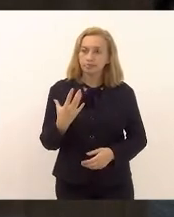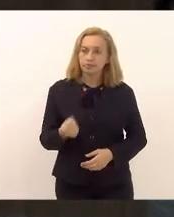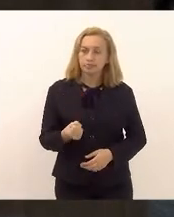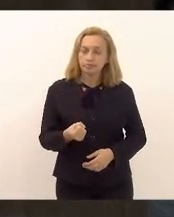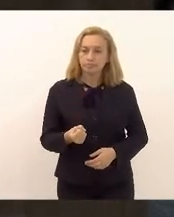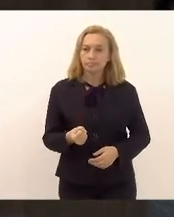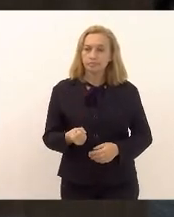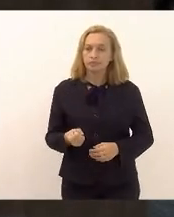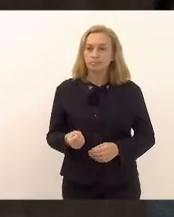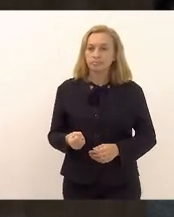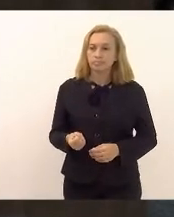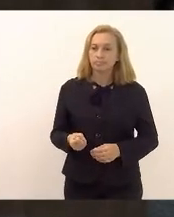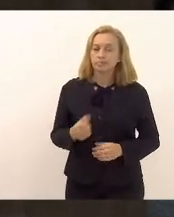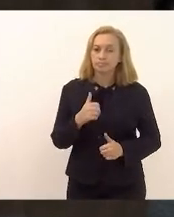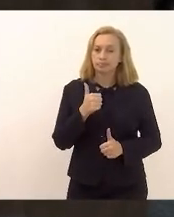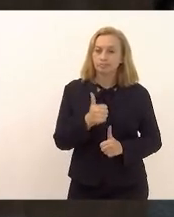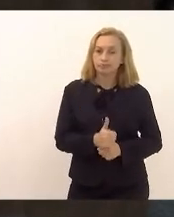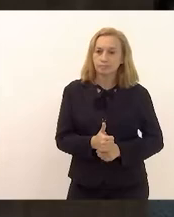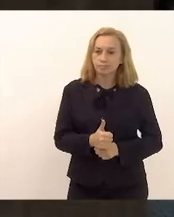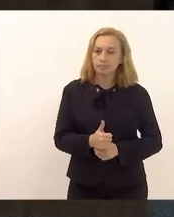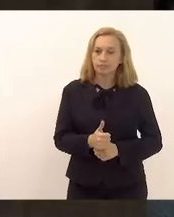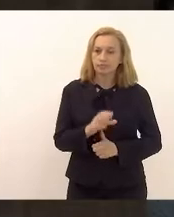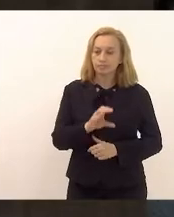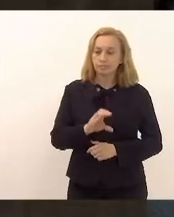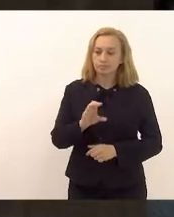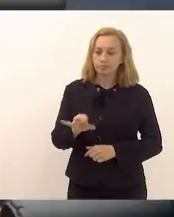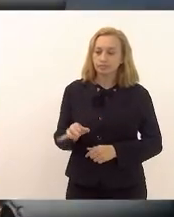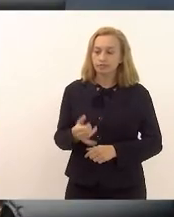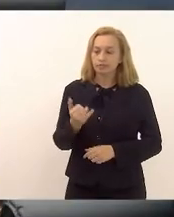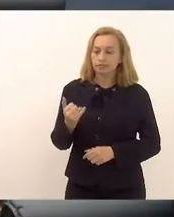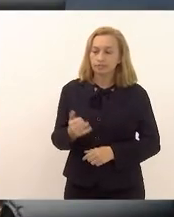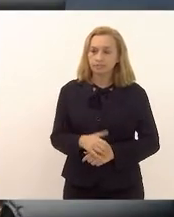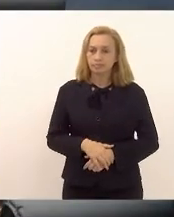nos termos do substitutivo da CCJ.